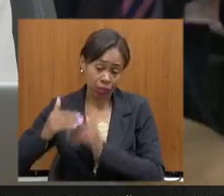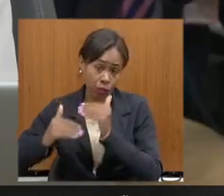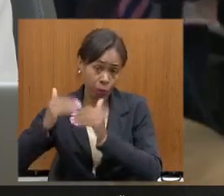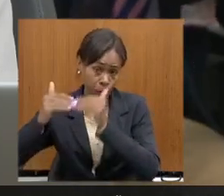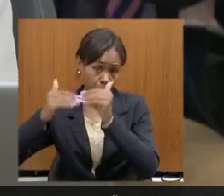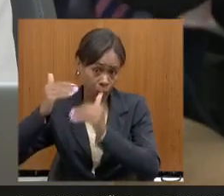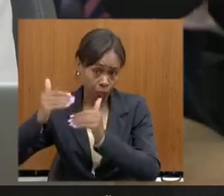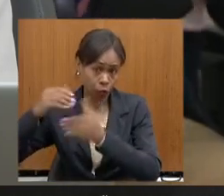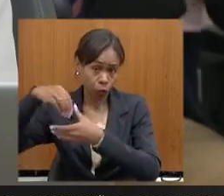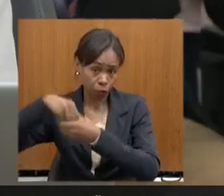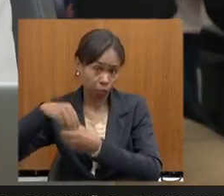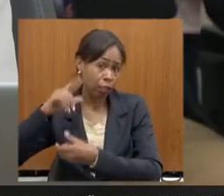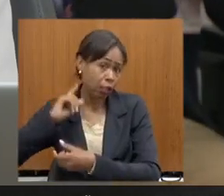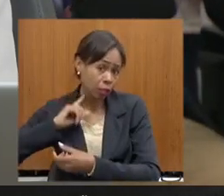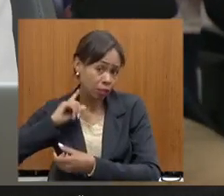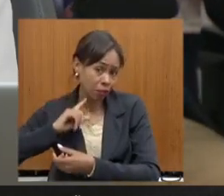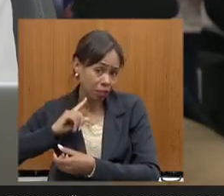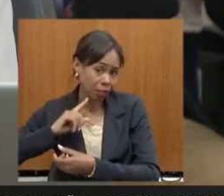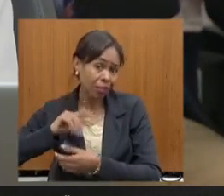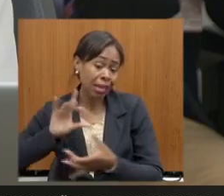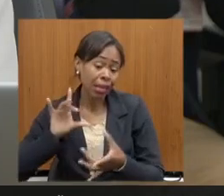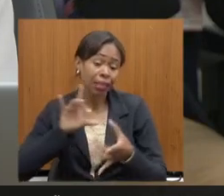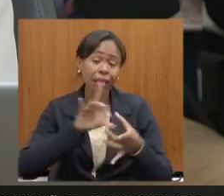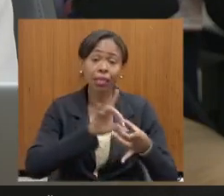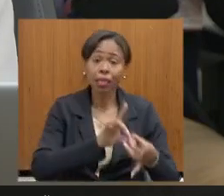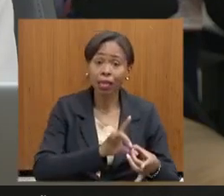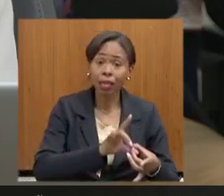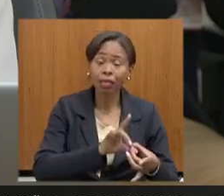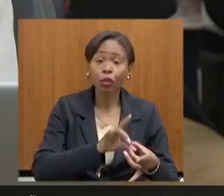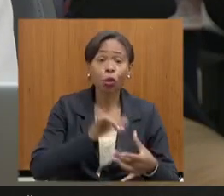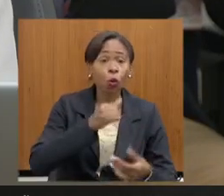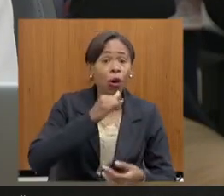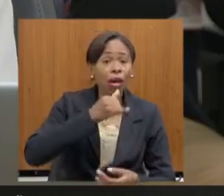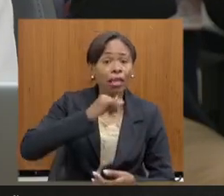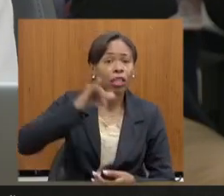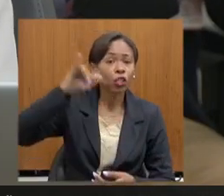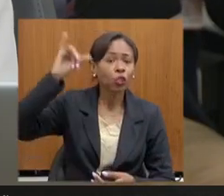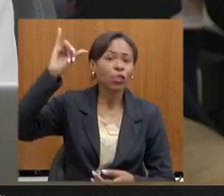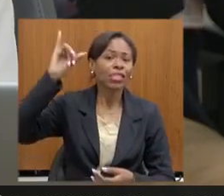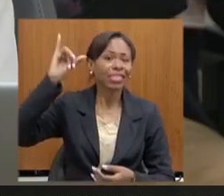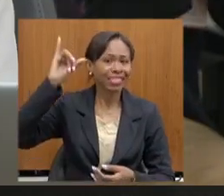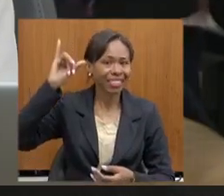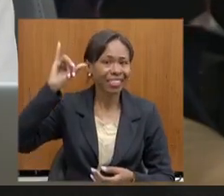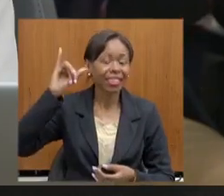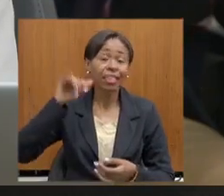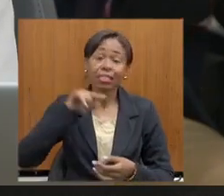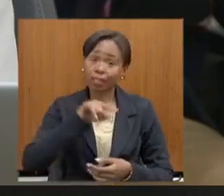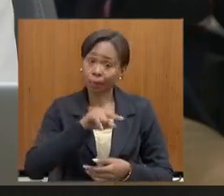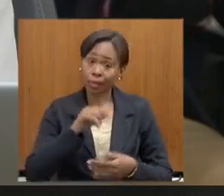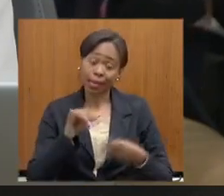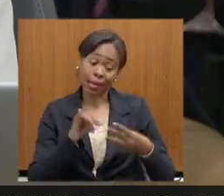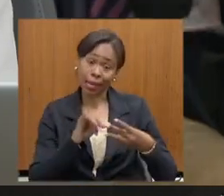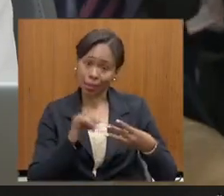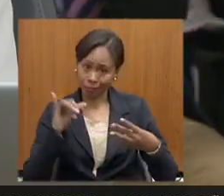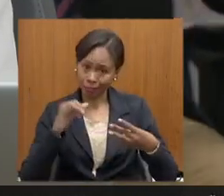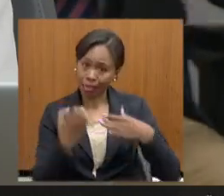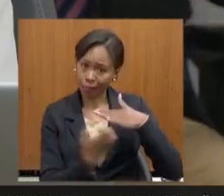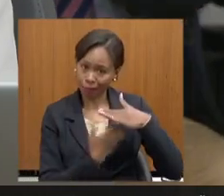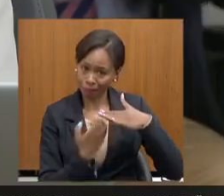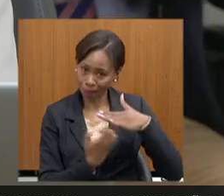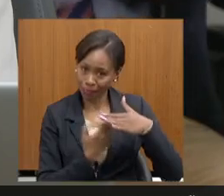das energias renováveis da própria reestruturação da Cemig que nós sabemos que tem